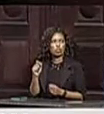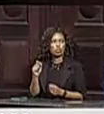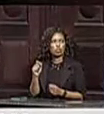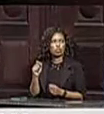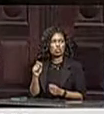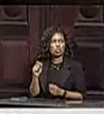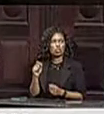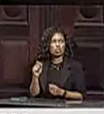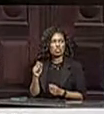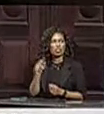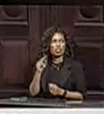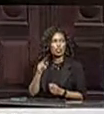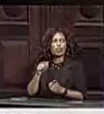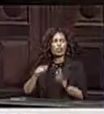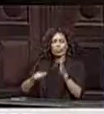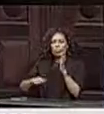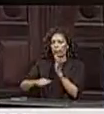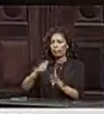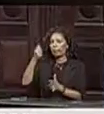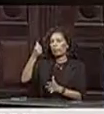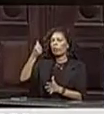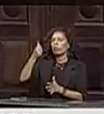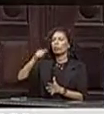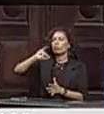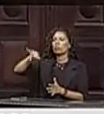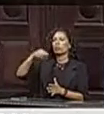vai vigorar a partir de 1º de janeiro,